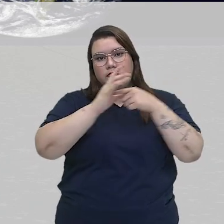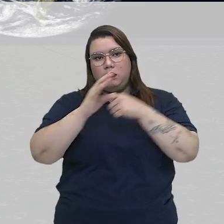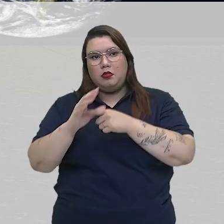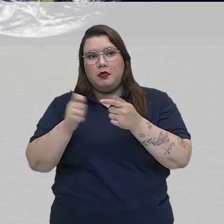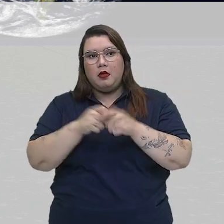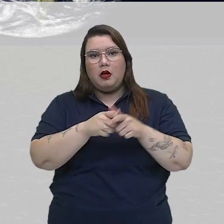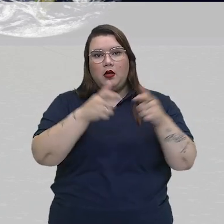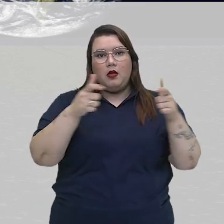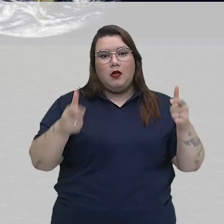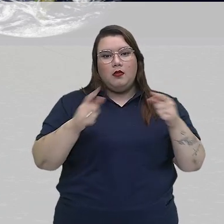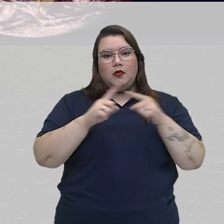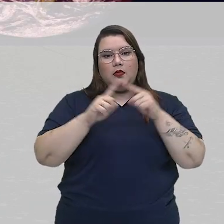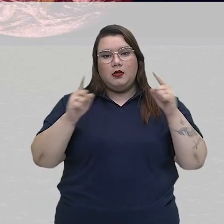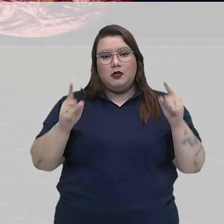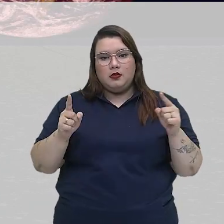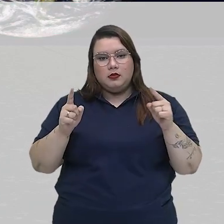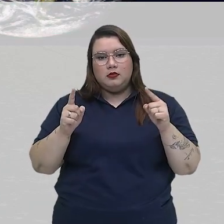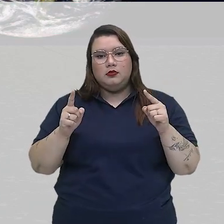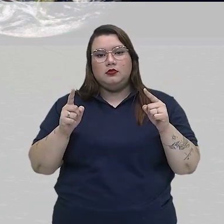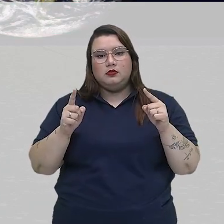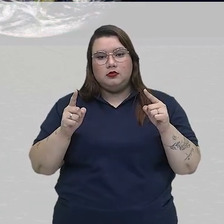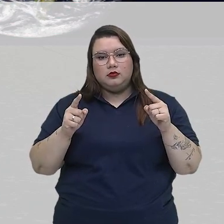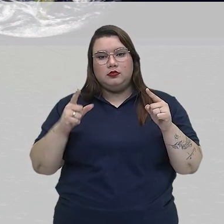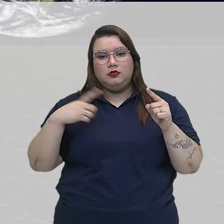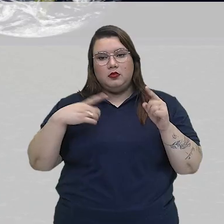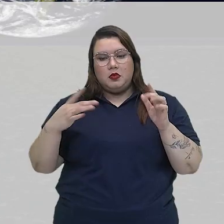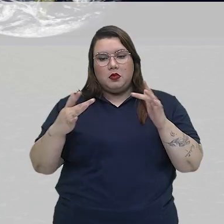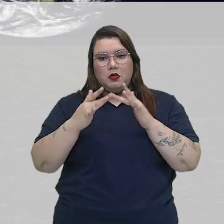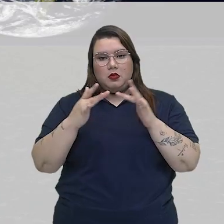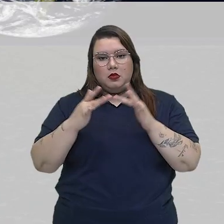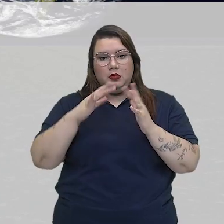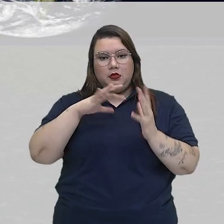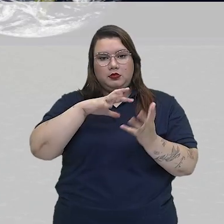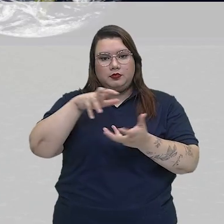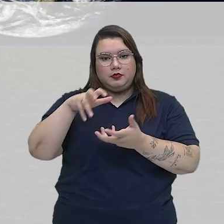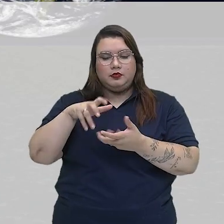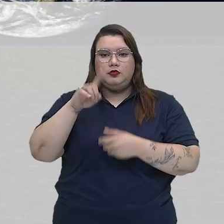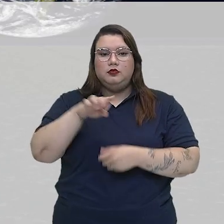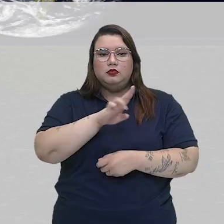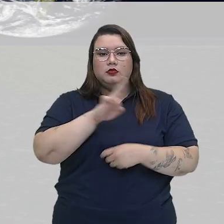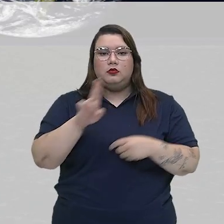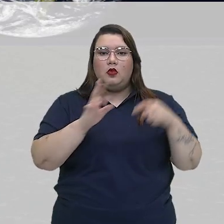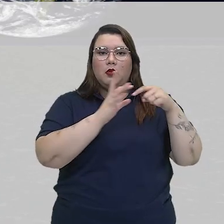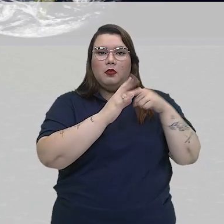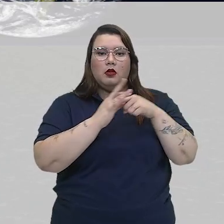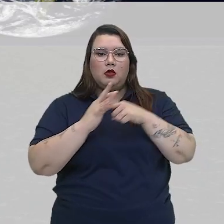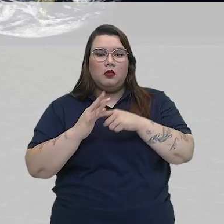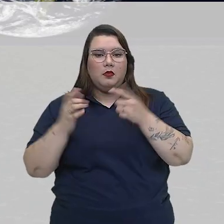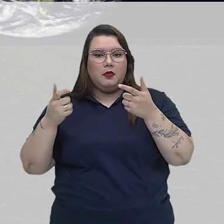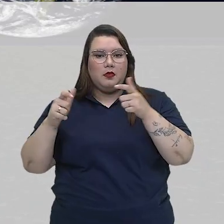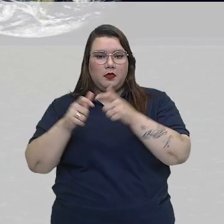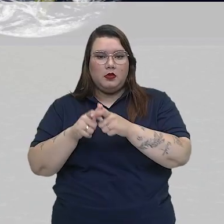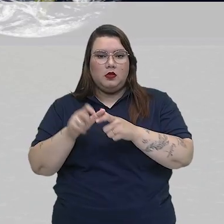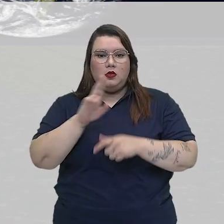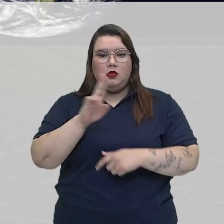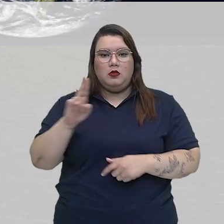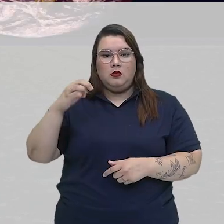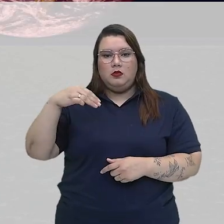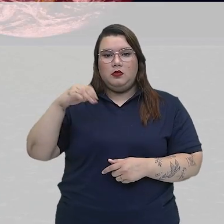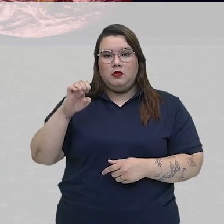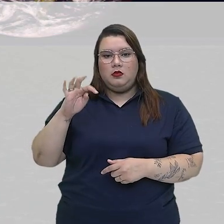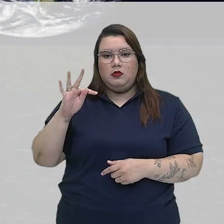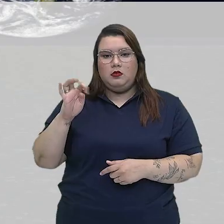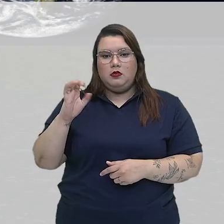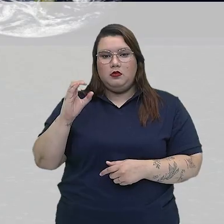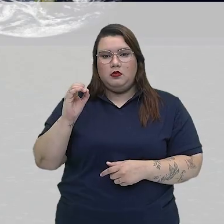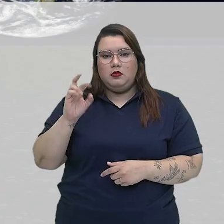que passa por mim, né, entra em contato com o solo, é o que chamamos de meteorito.